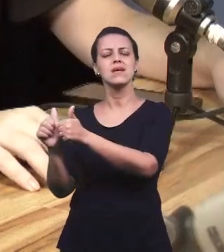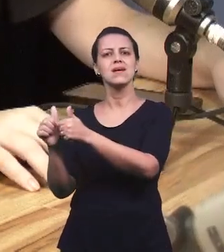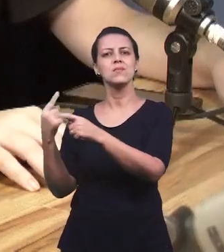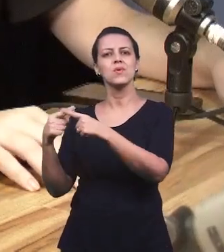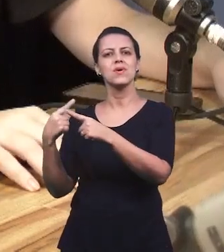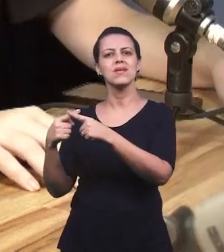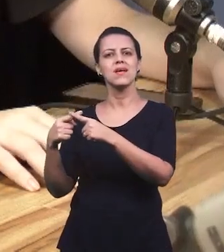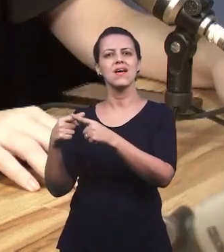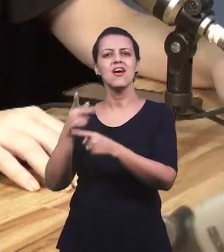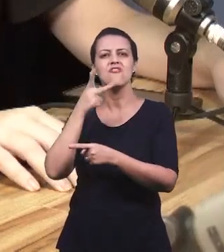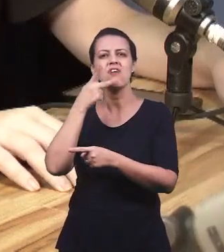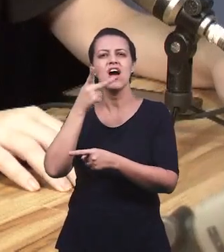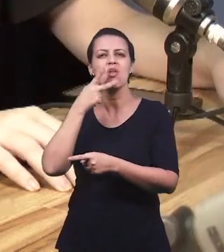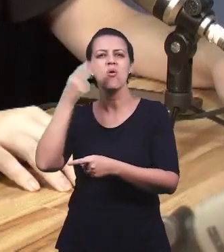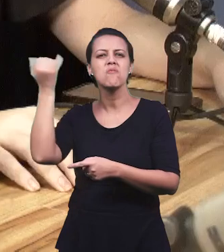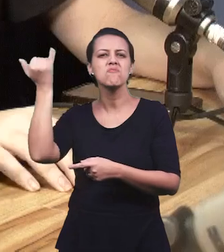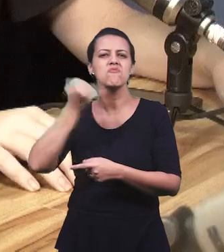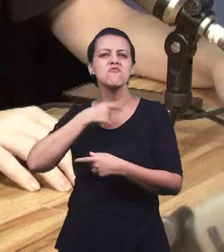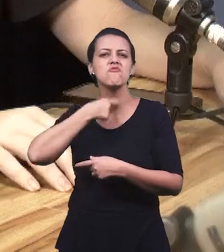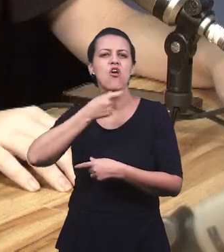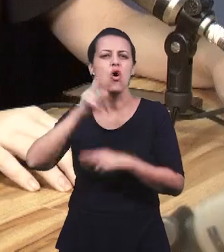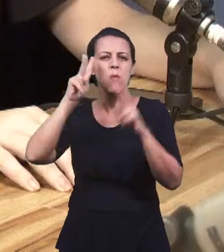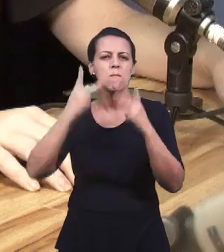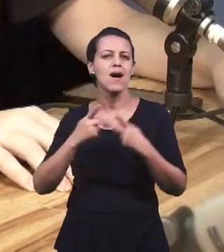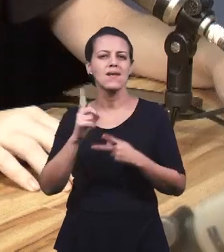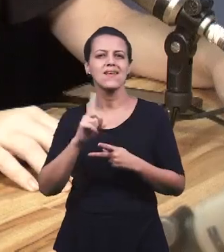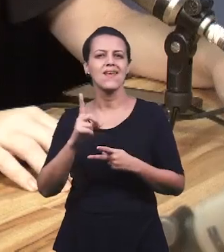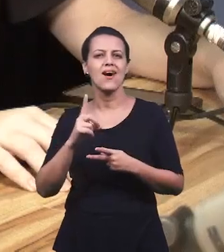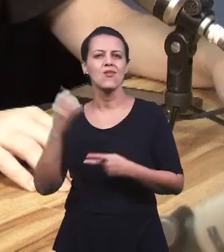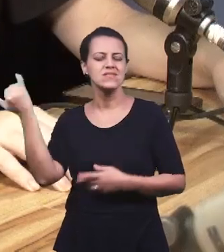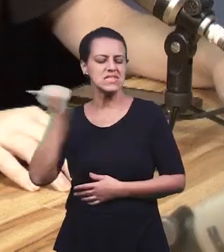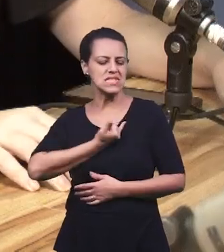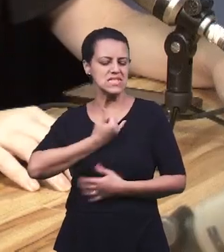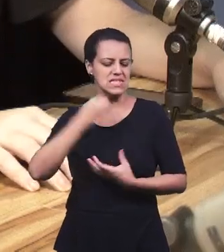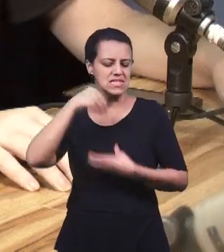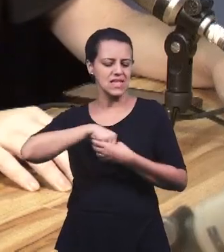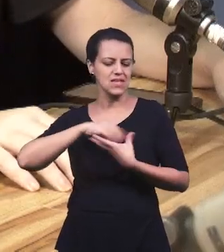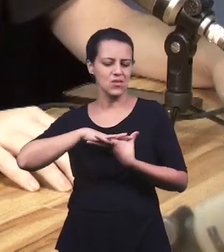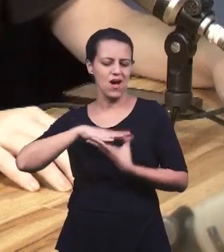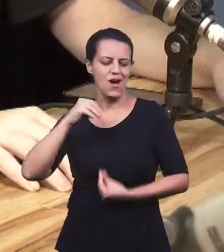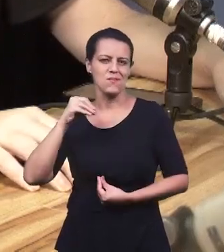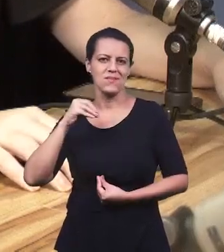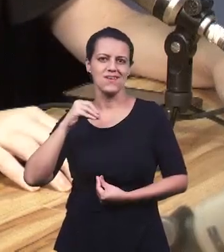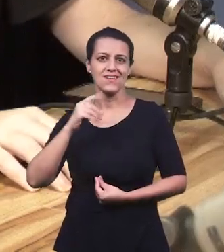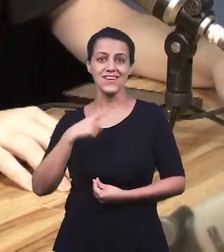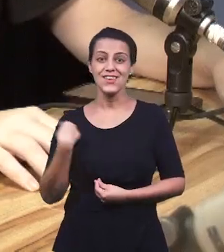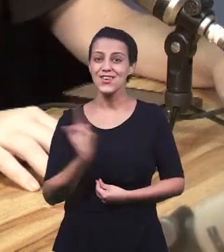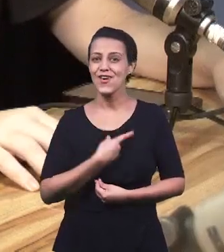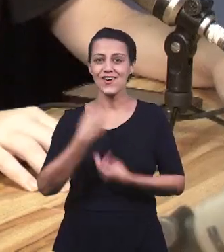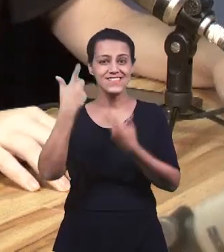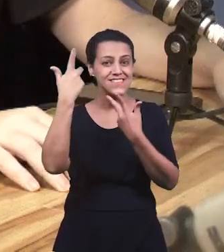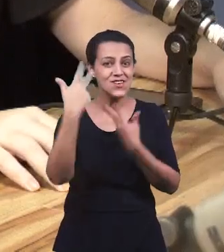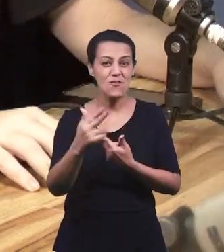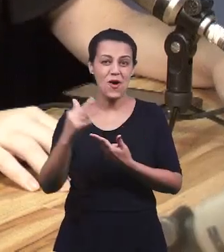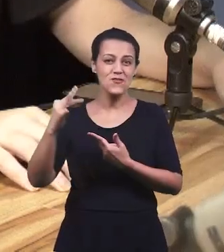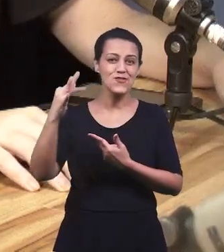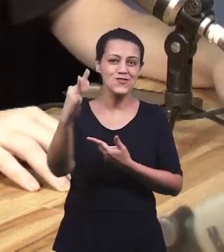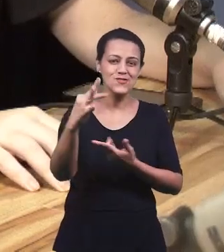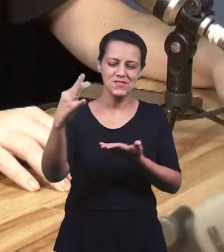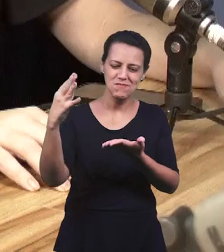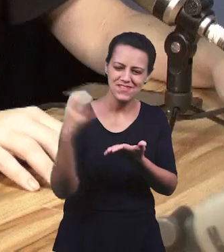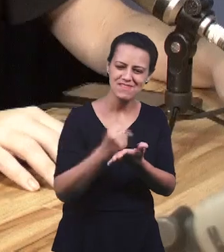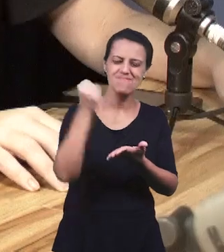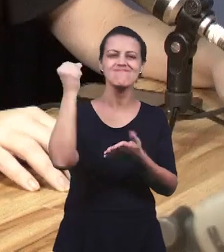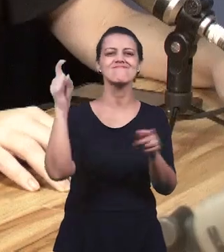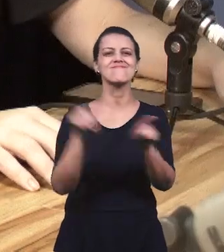foi na alma deles e testificou que ele era o Senhor de todas as coisas. Glória a E Deus. essa mesma voz nós vamos ouvir lá no dia do arrebatamento, porque